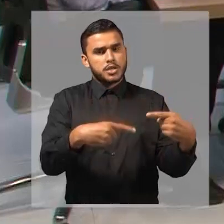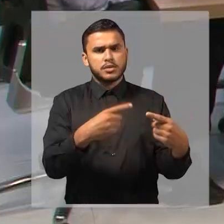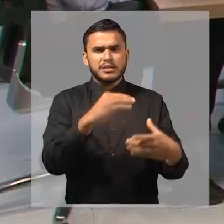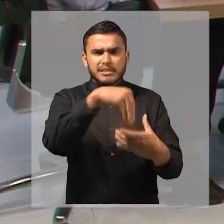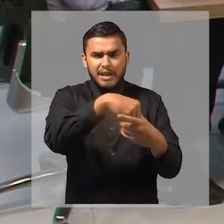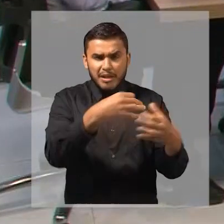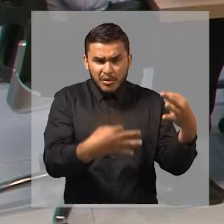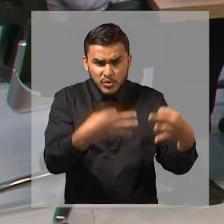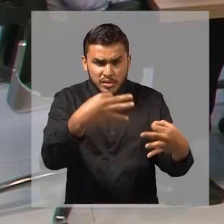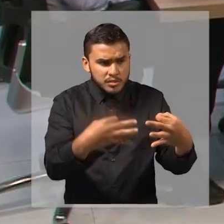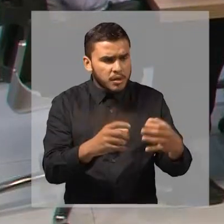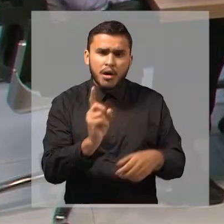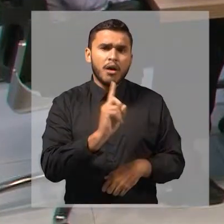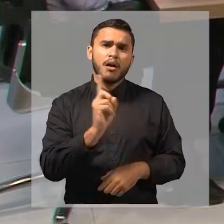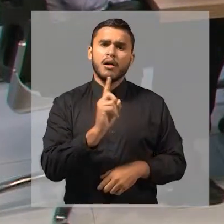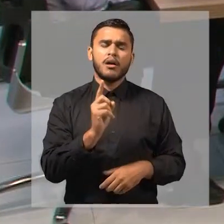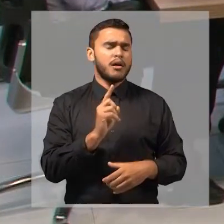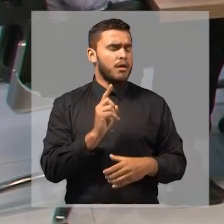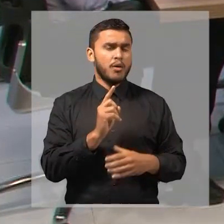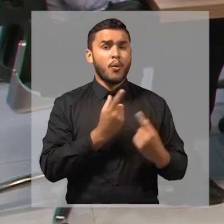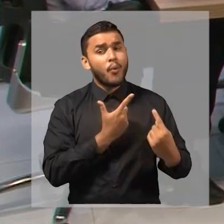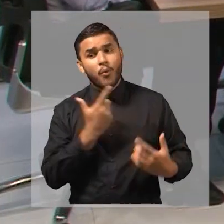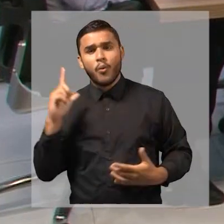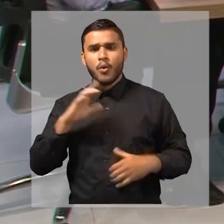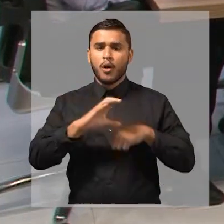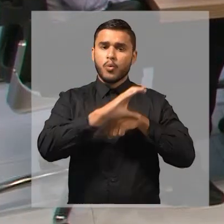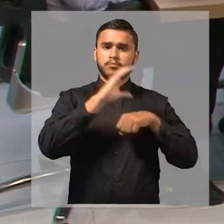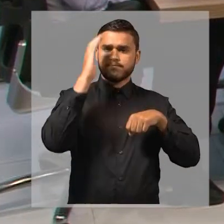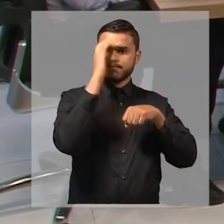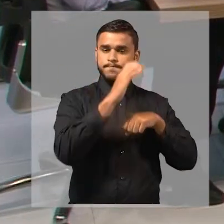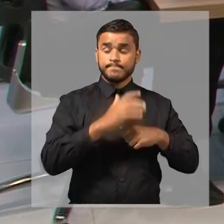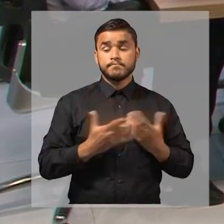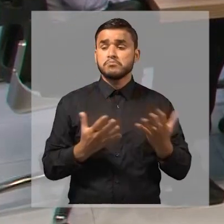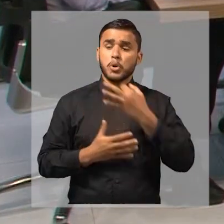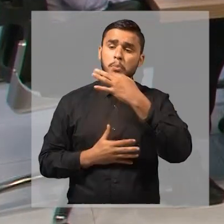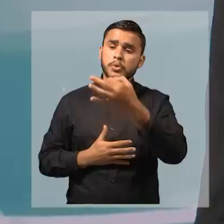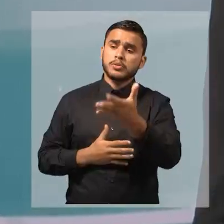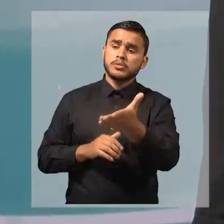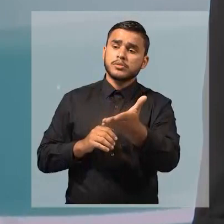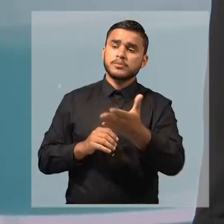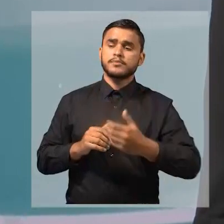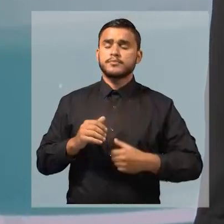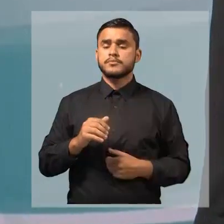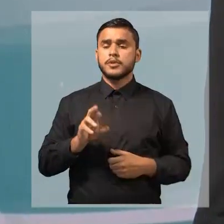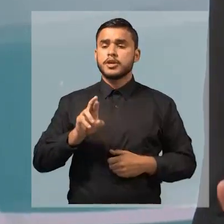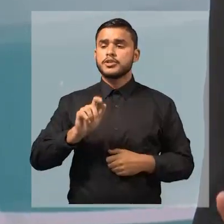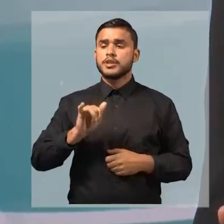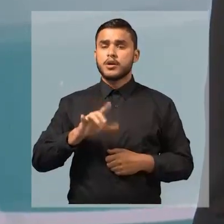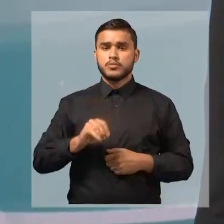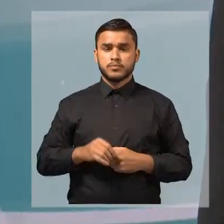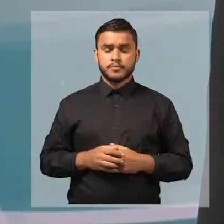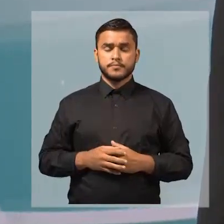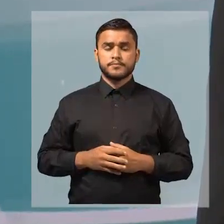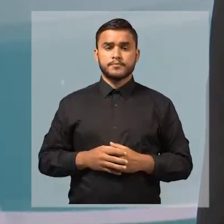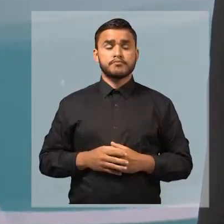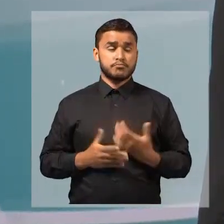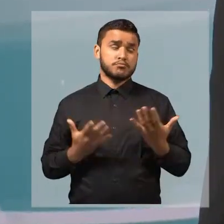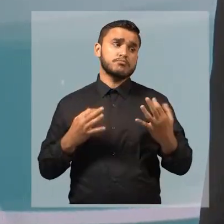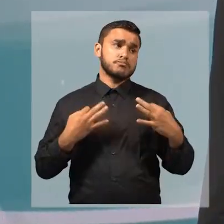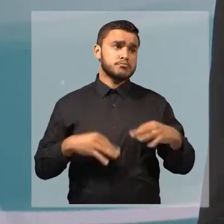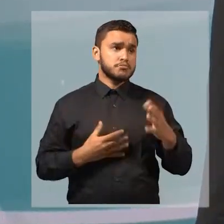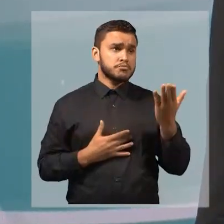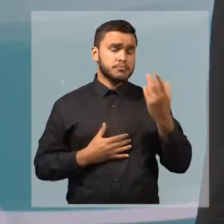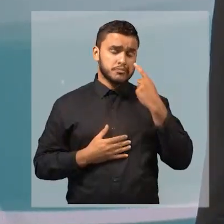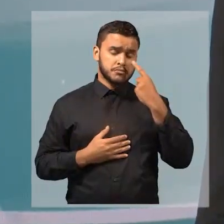nessa perspectiva também. Vocês podem dialogar entre vocês. Eu acho que esses acontecimentos últimos entre o presidente